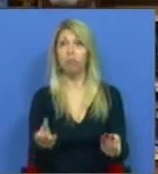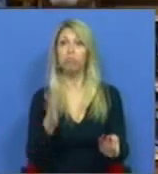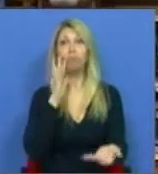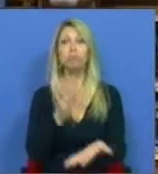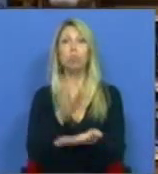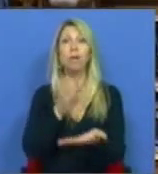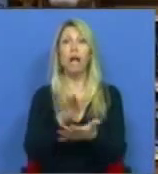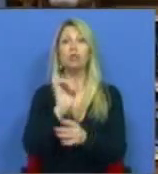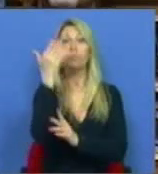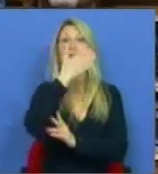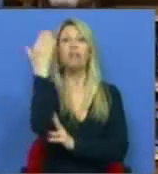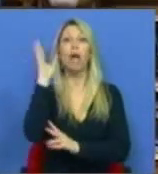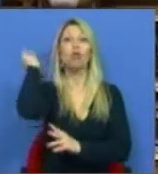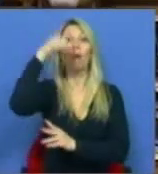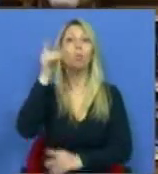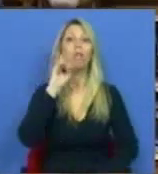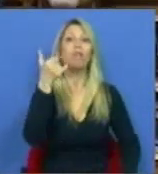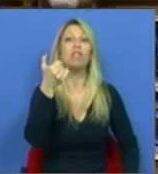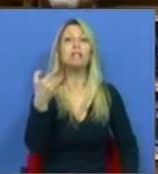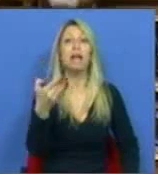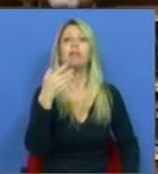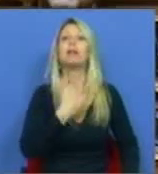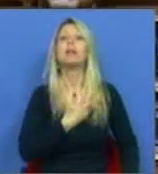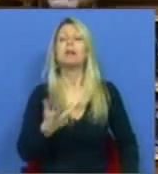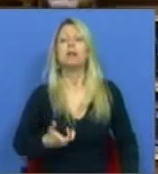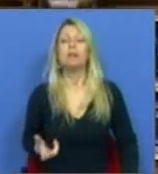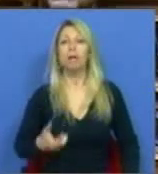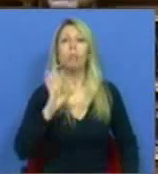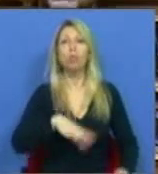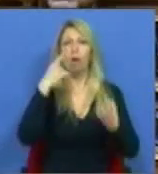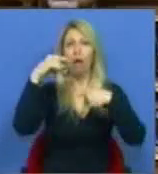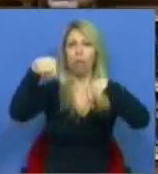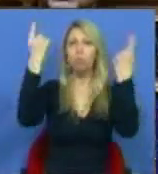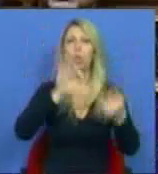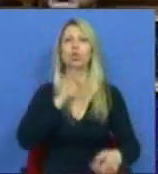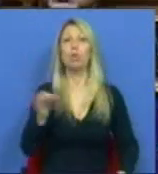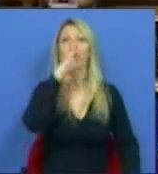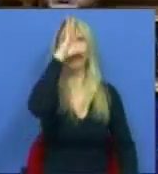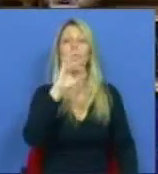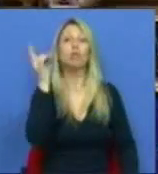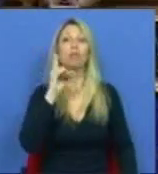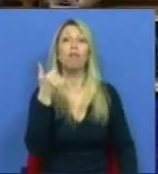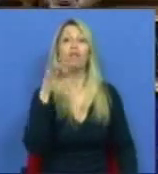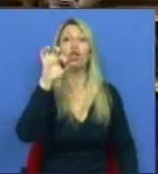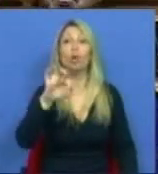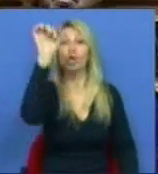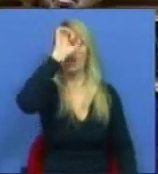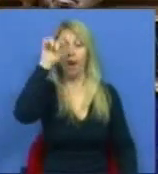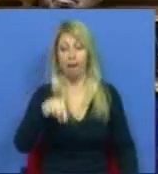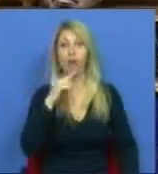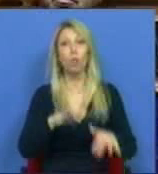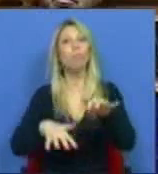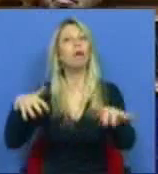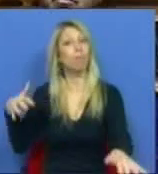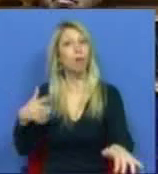publicadas no Diário da República 27 de dezembro. Foram anunciadas pelo Sr. Primeiro-Ministro no dia 28 de janeiro neste